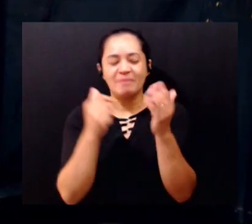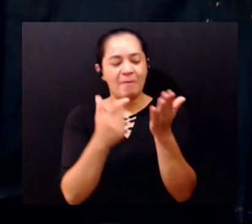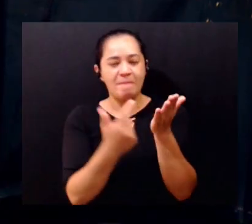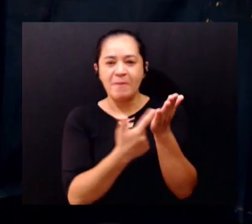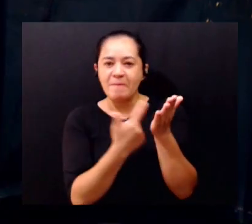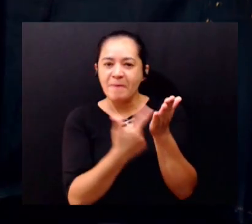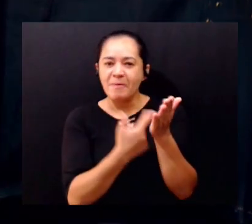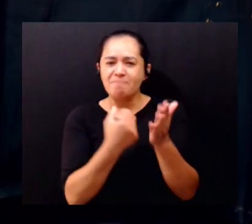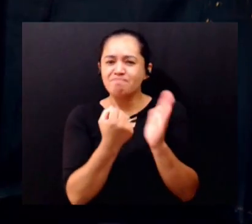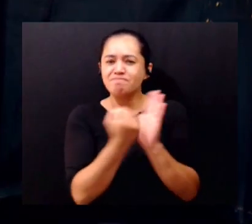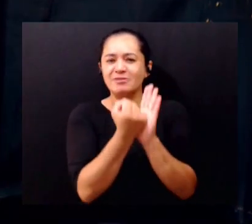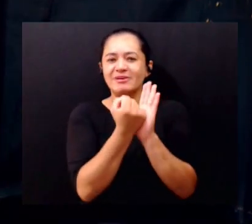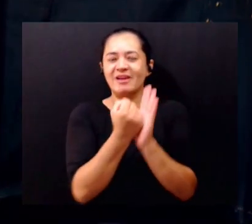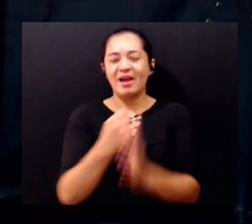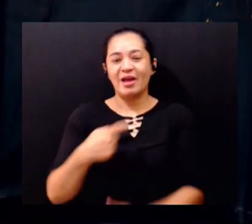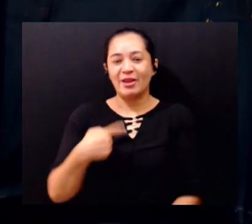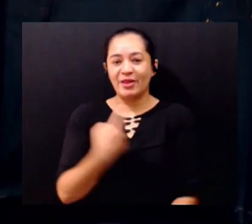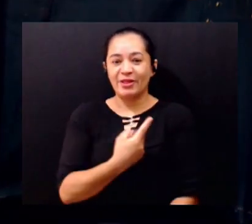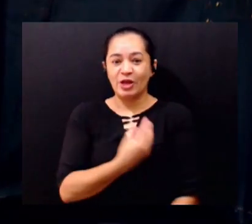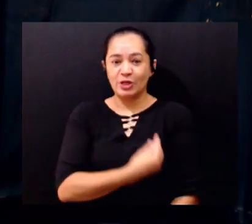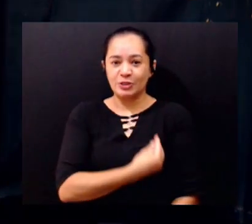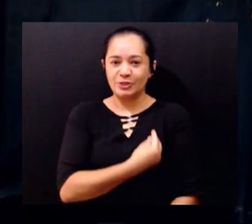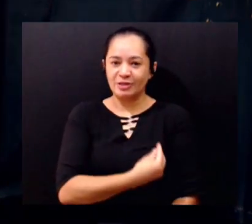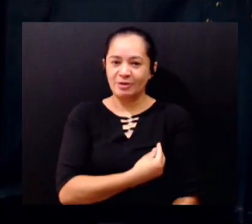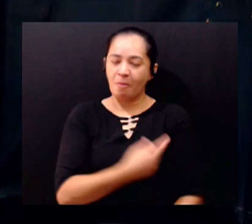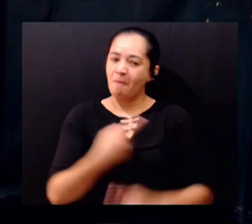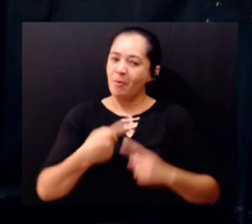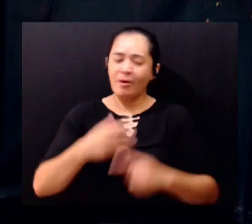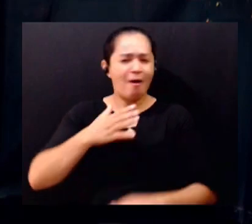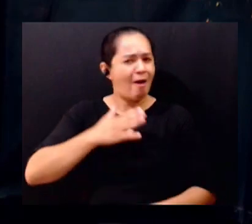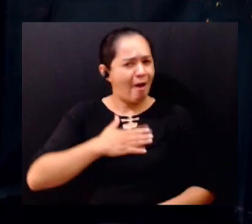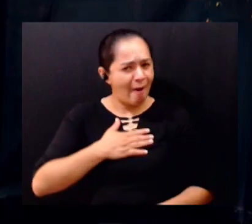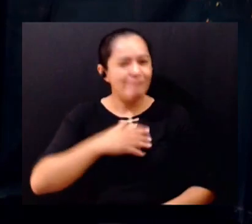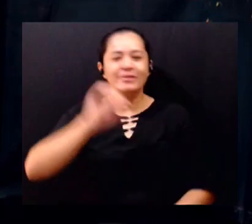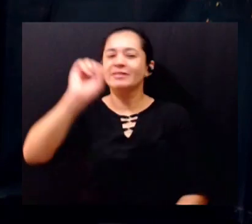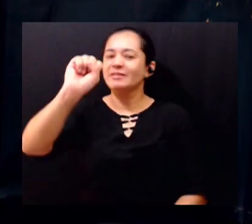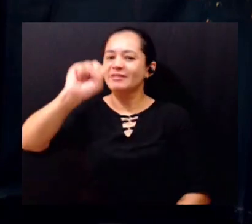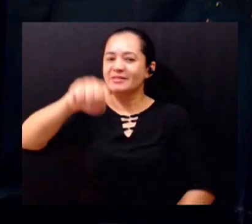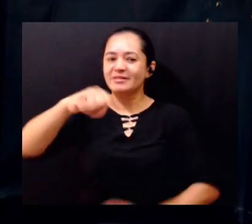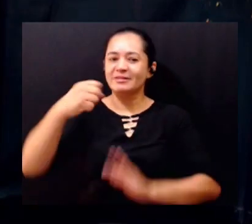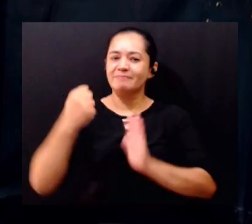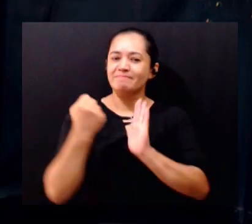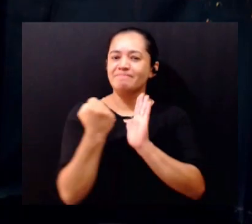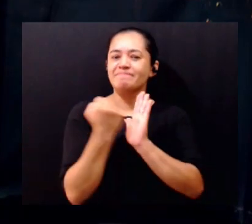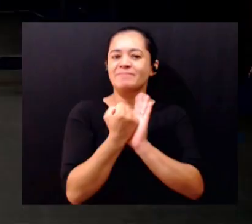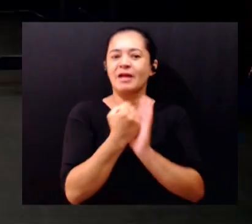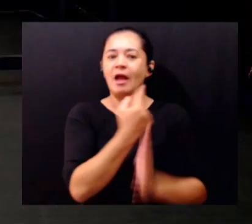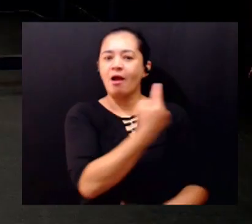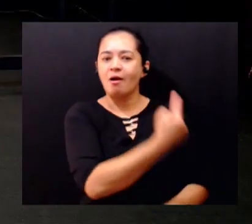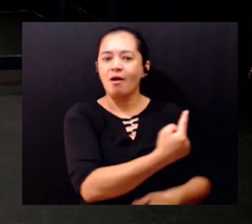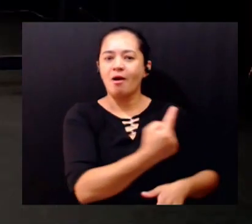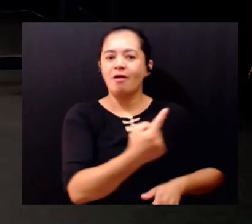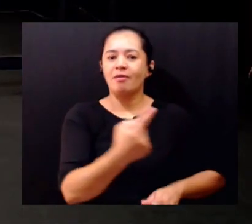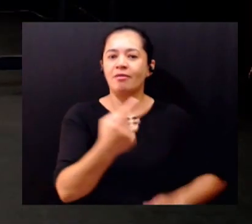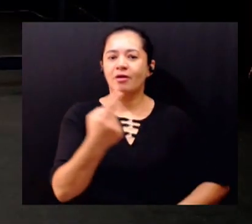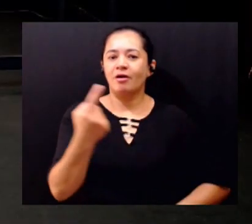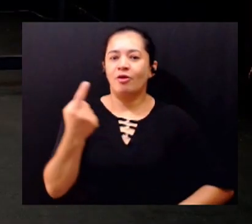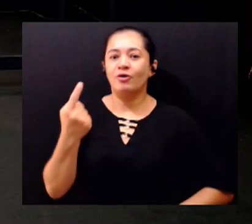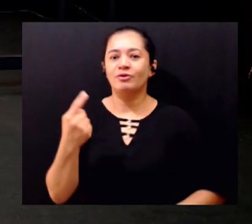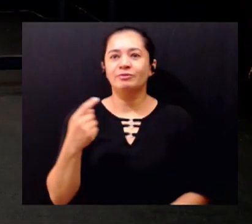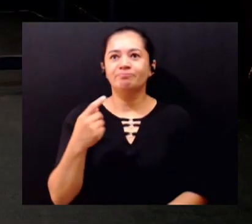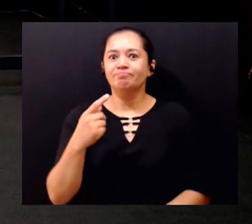vida, porque a minha marcou. Nossa, como marcou. Gente, eu acho que cada um tem aí uma emoção,